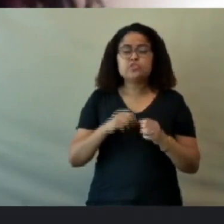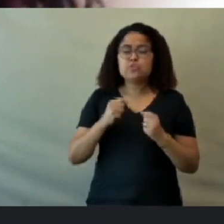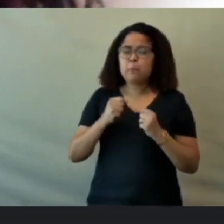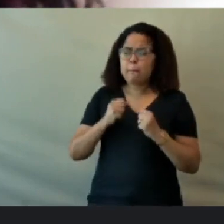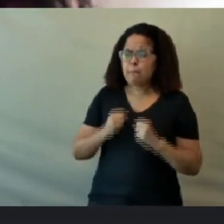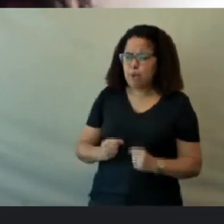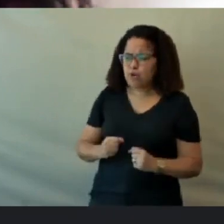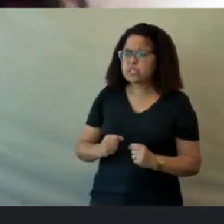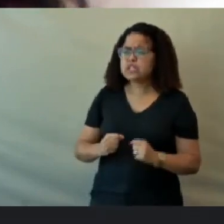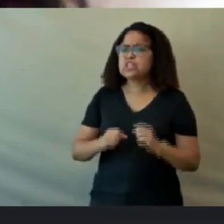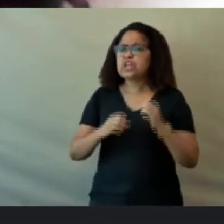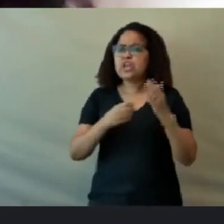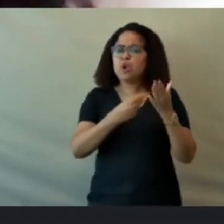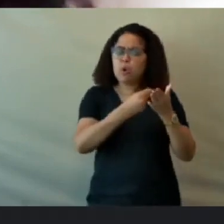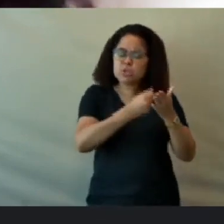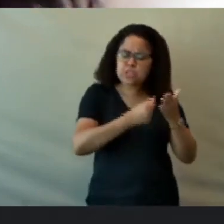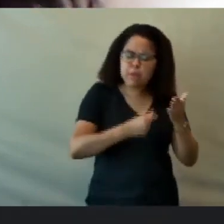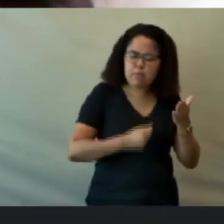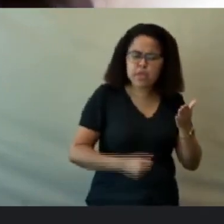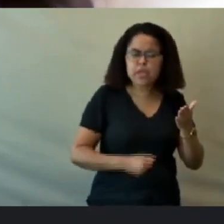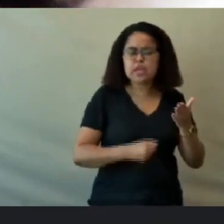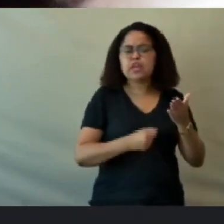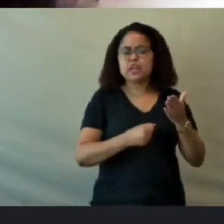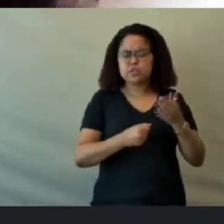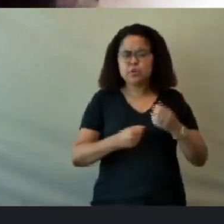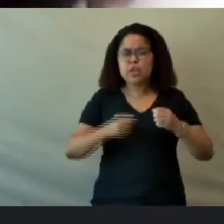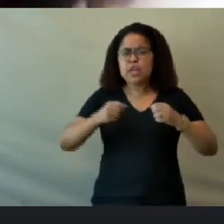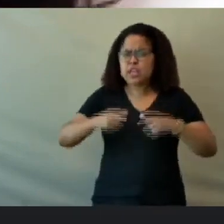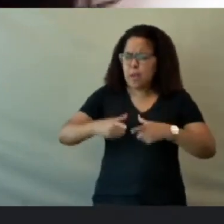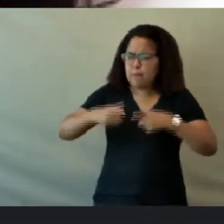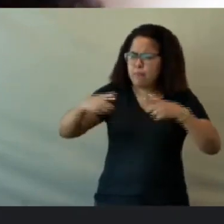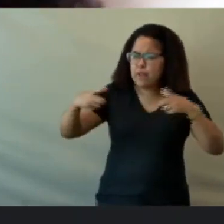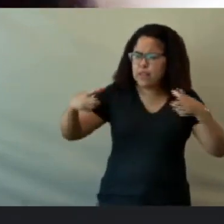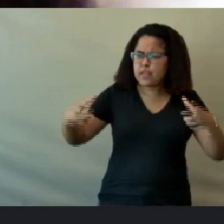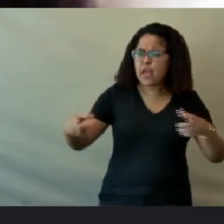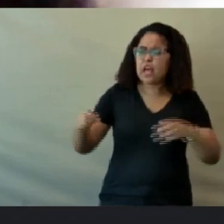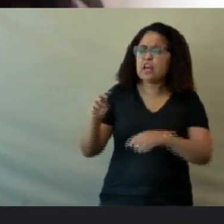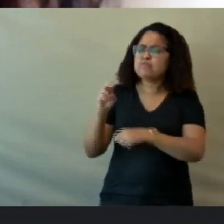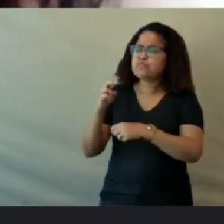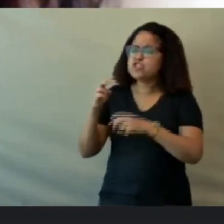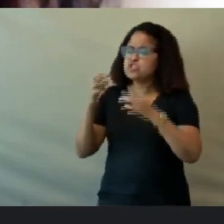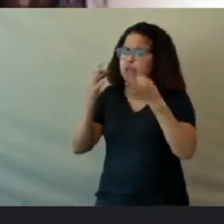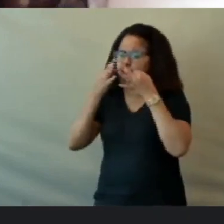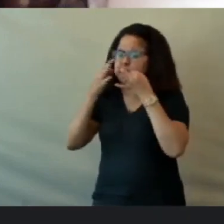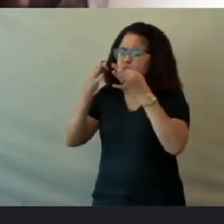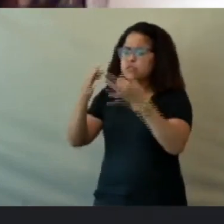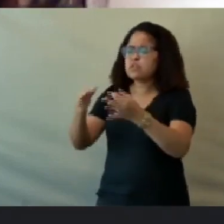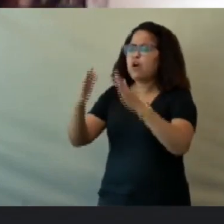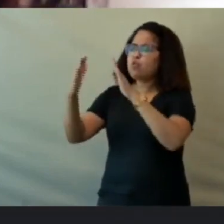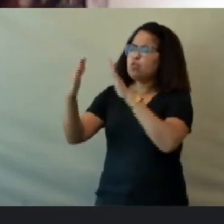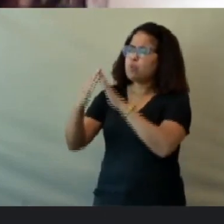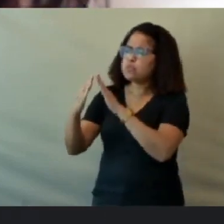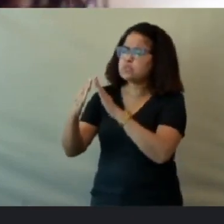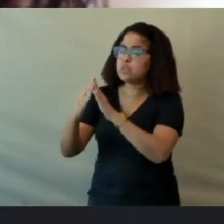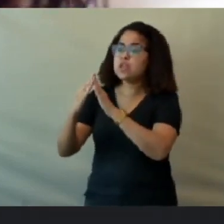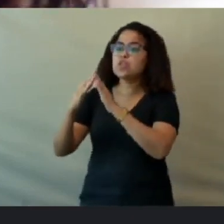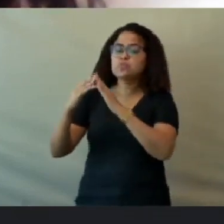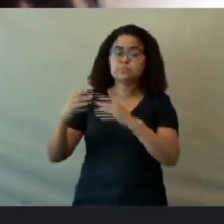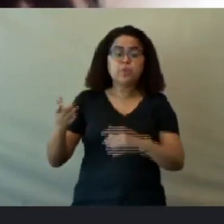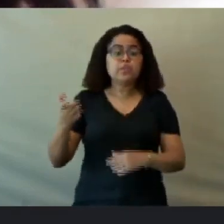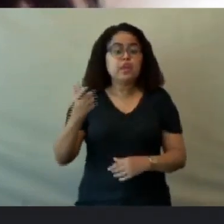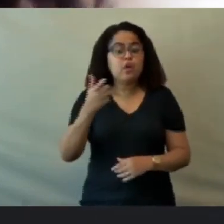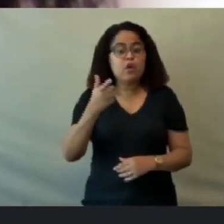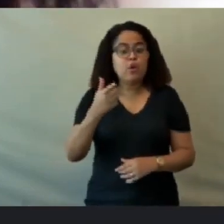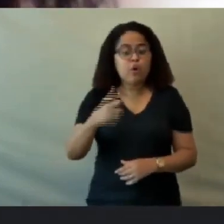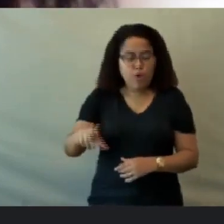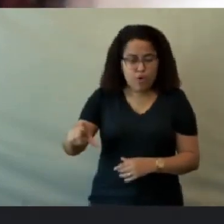provisões de atenção no domicílio para que a gente possa criar outras possibilidades né de atendimento e de cuidado